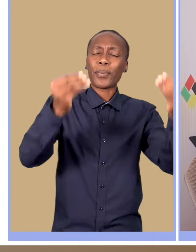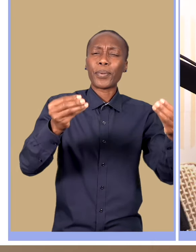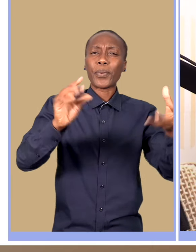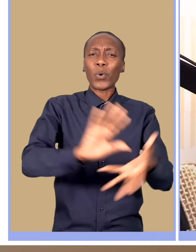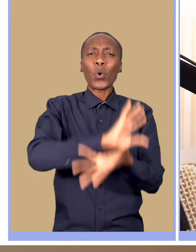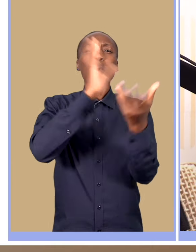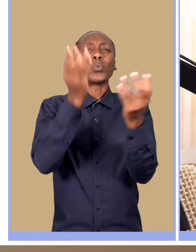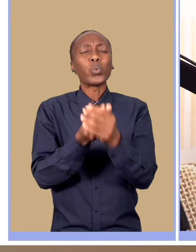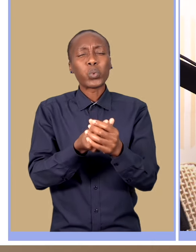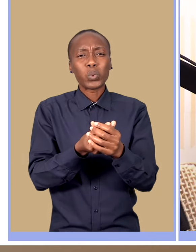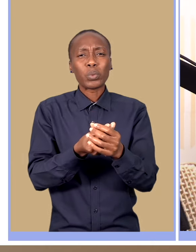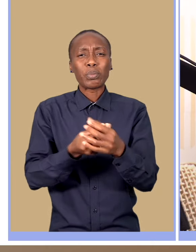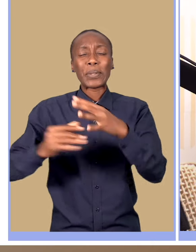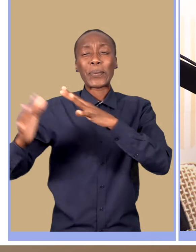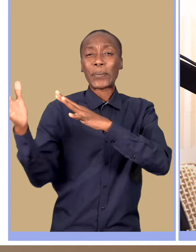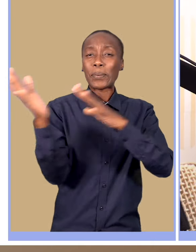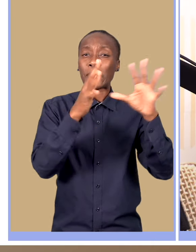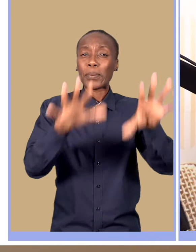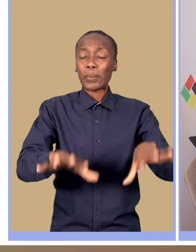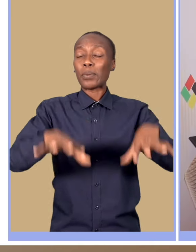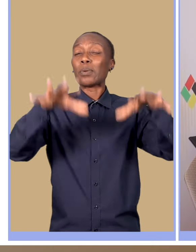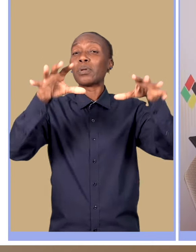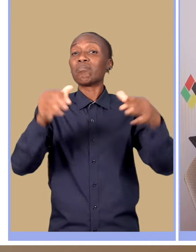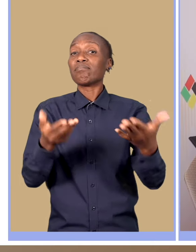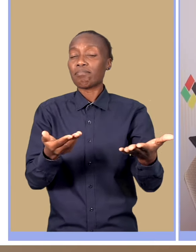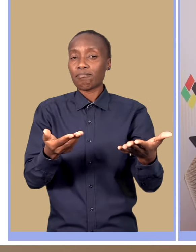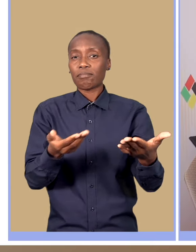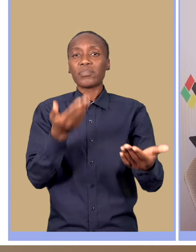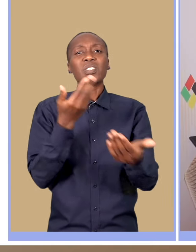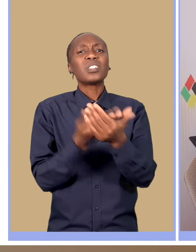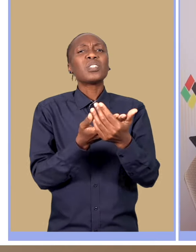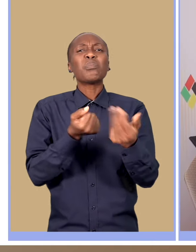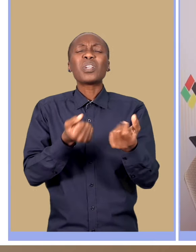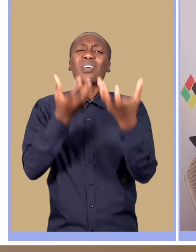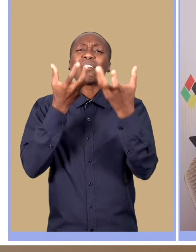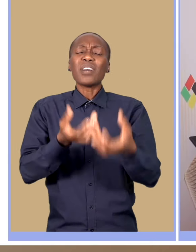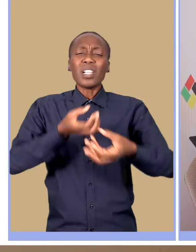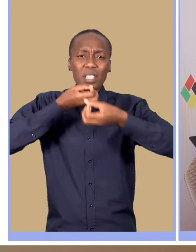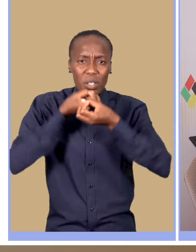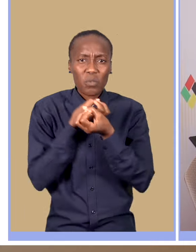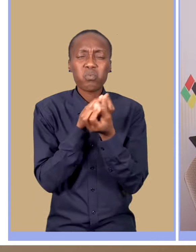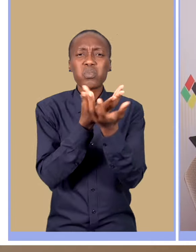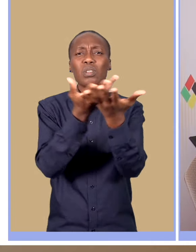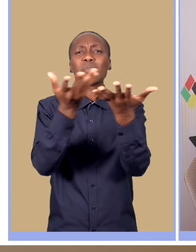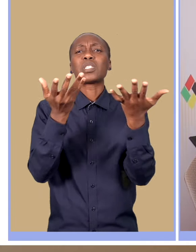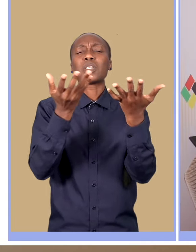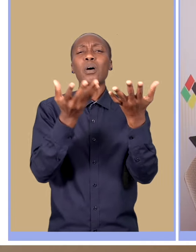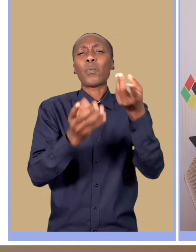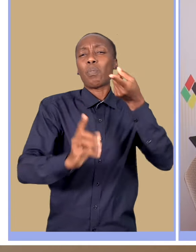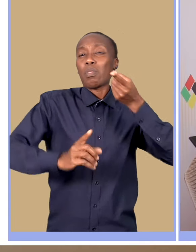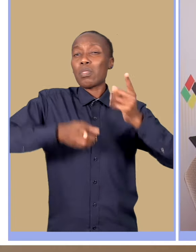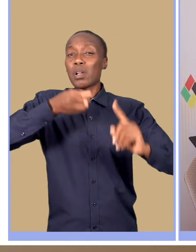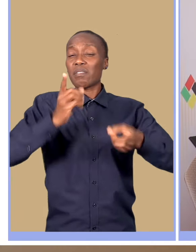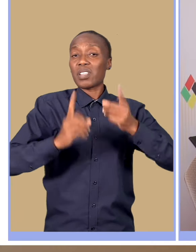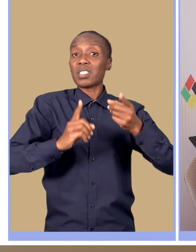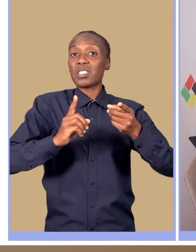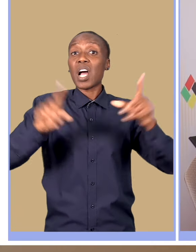perderam tudo. Se calhar aqui está aliado à falta da informação e à falta também